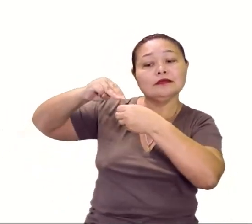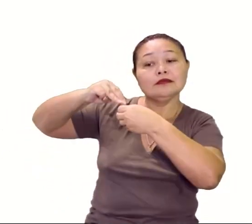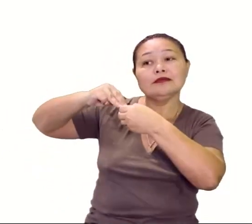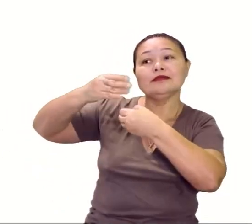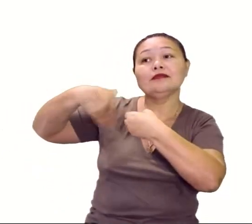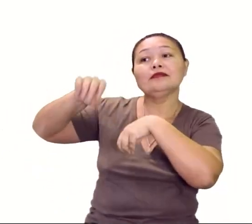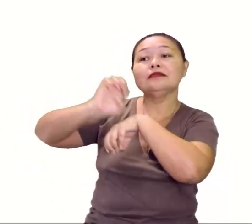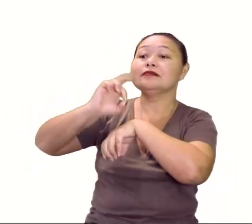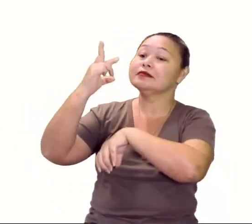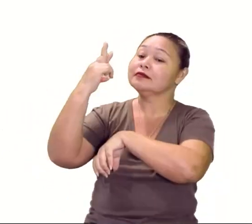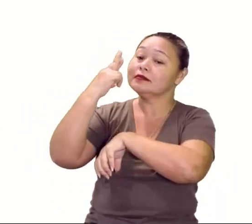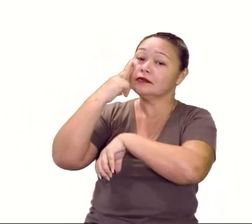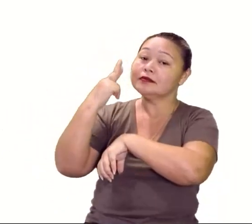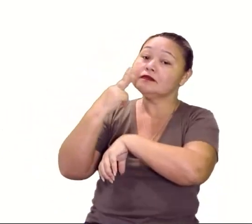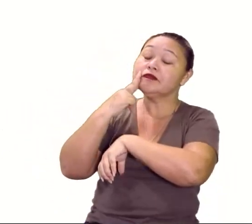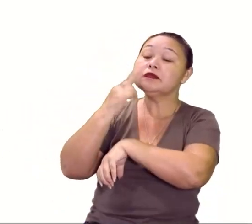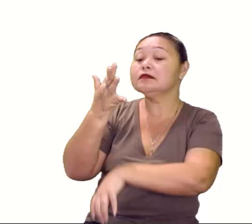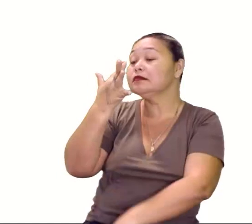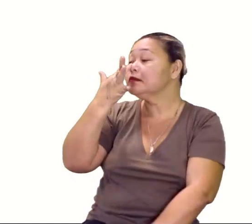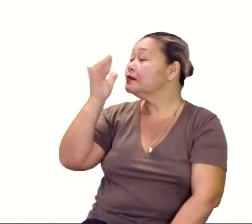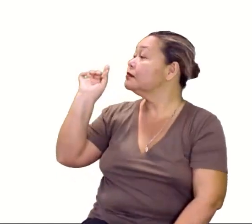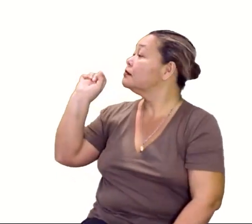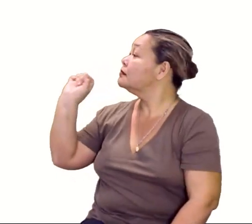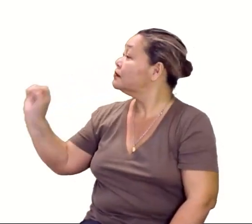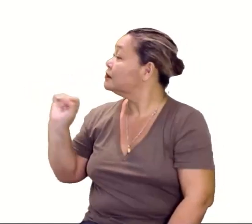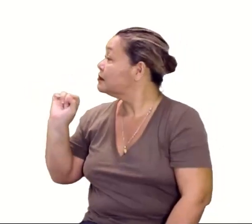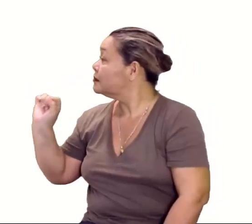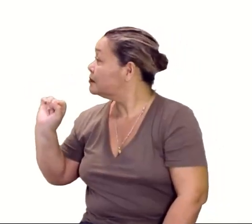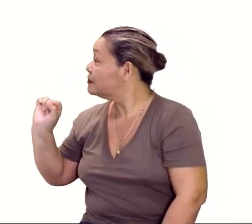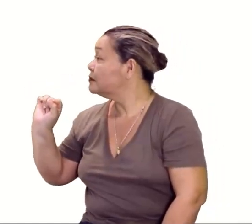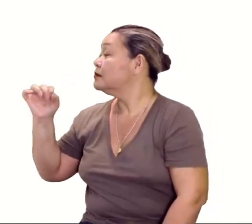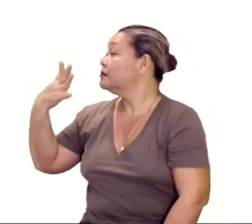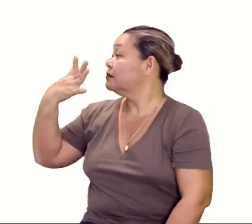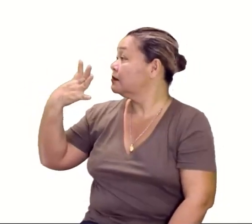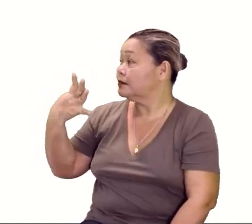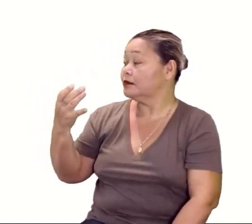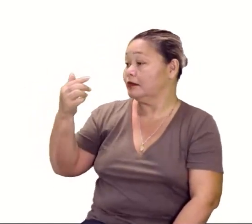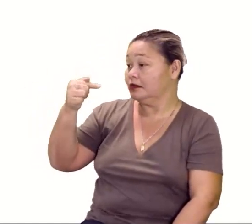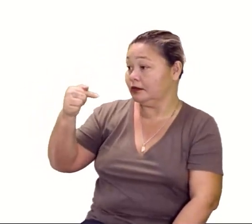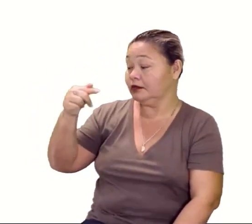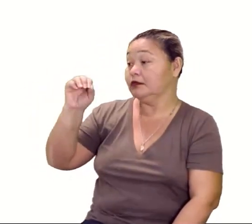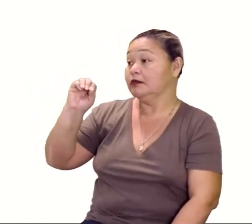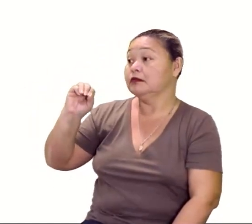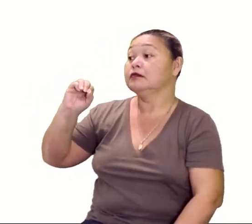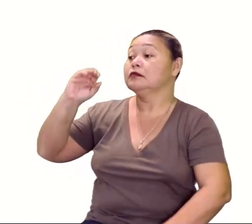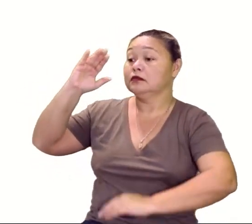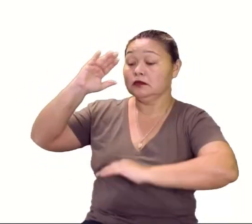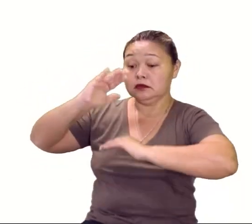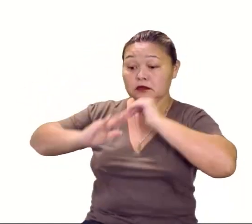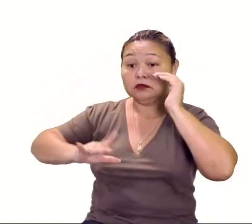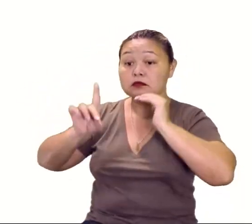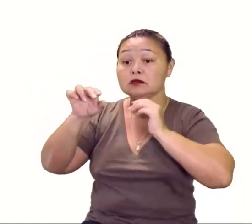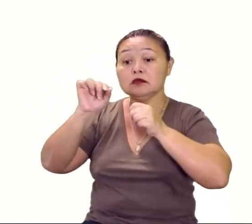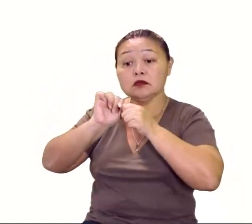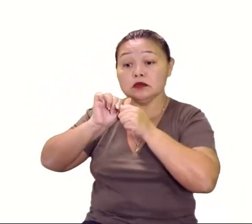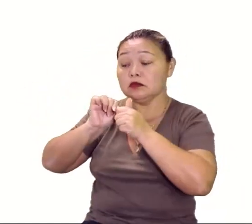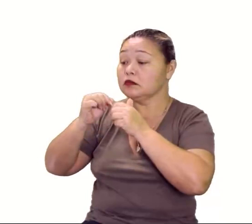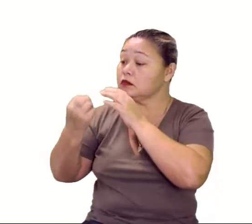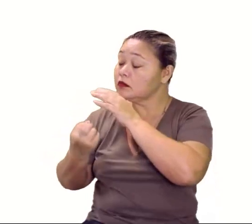de Rondônia e observou-se que 470 proprietários plantam café,